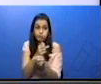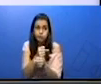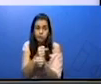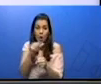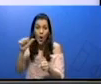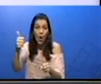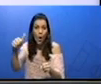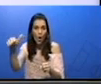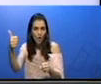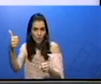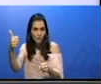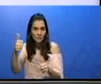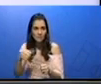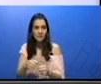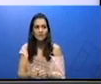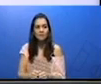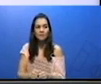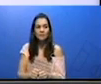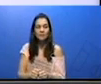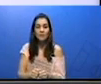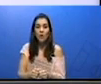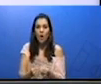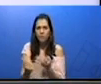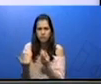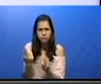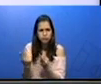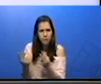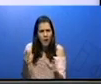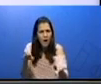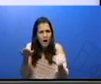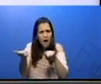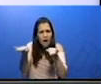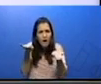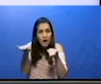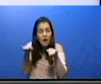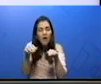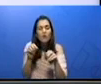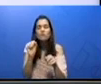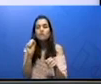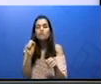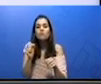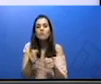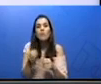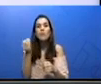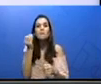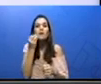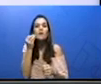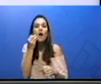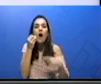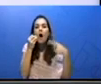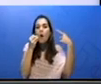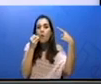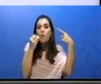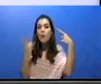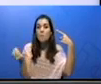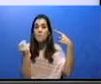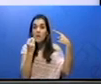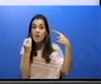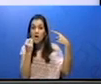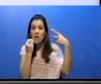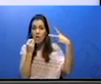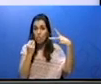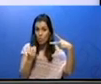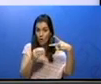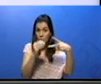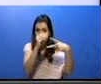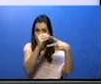gramas de gás carbônico. Comparado o primeiro experimento com o segundo, a gente pode observar que houve um aumento,